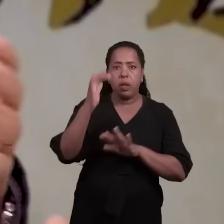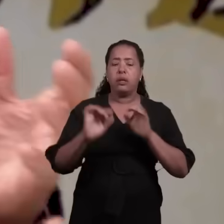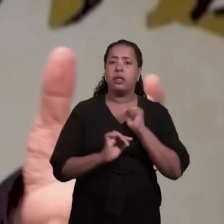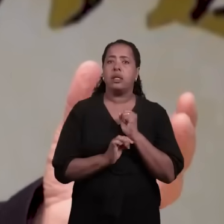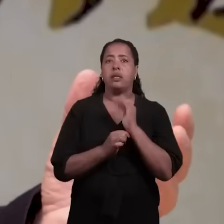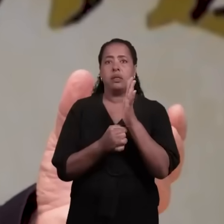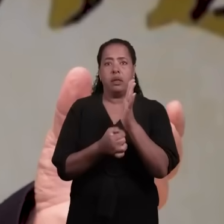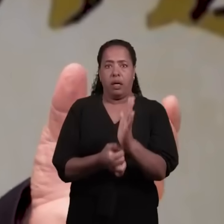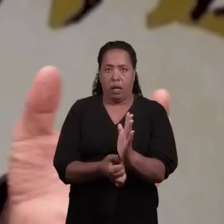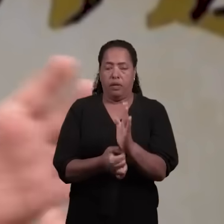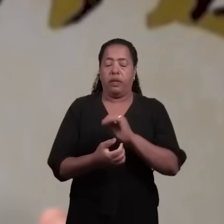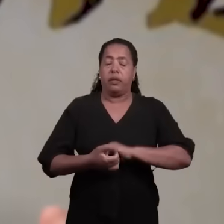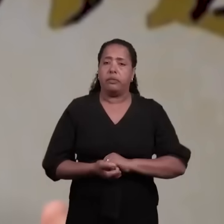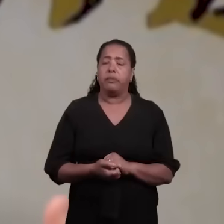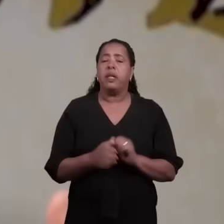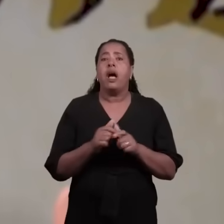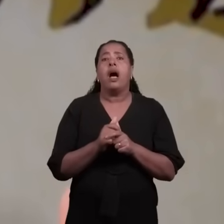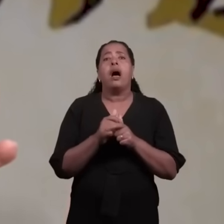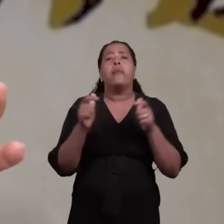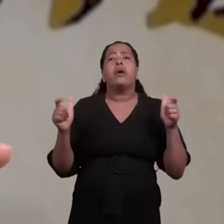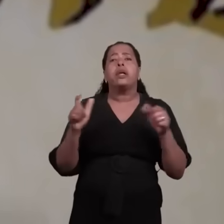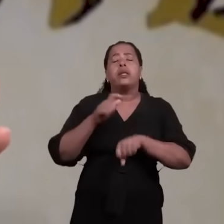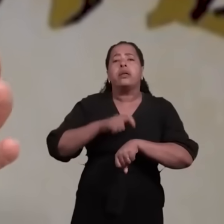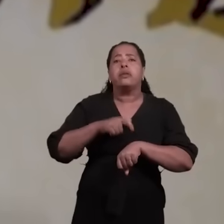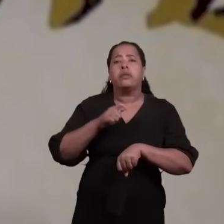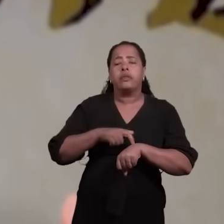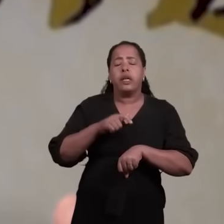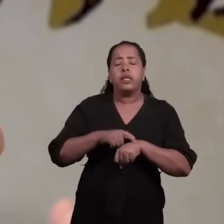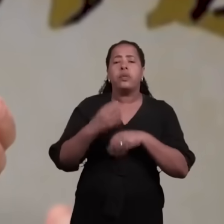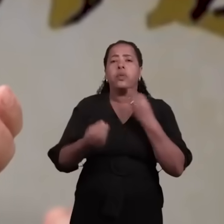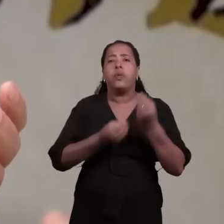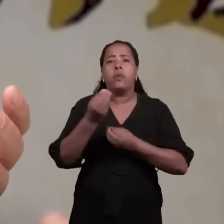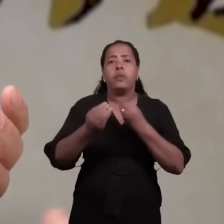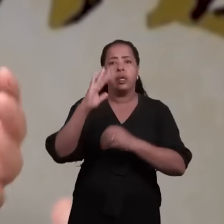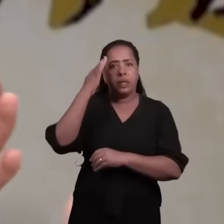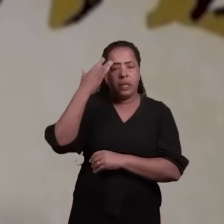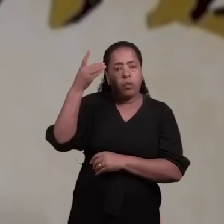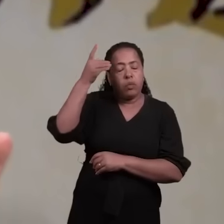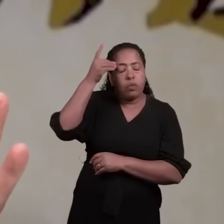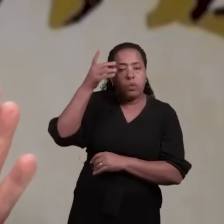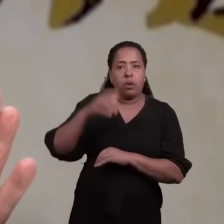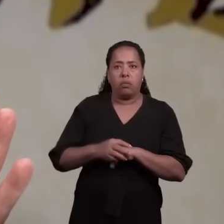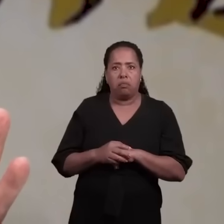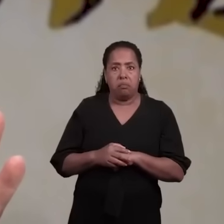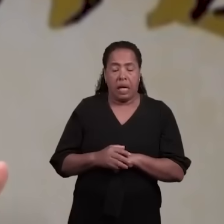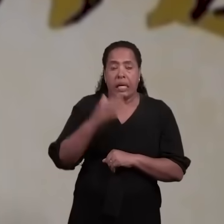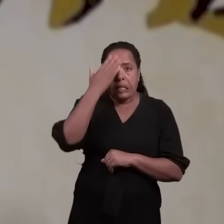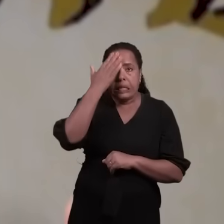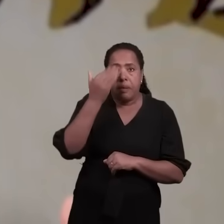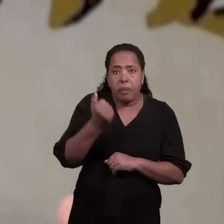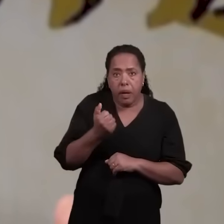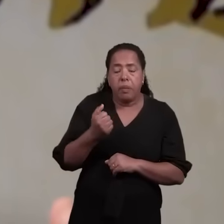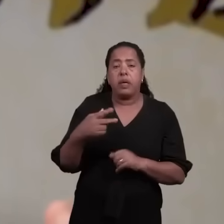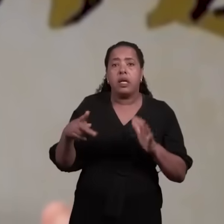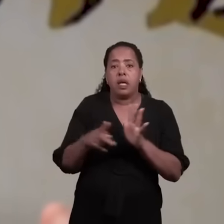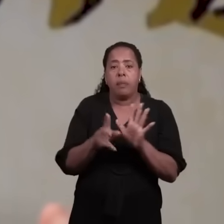está sendo mostrado. Porque muitas vezes o dom é como nós entendemos dons espirituais, entendemos que o dom espiritual, ele pertence ao corpo,